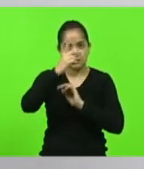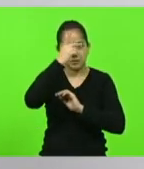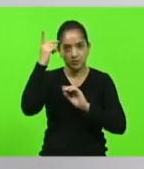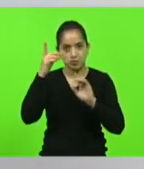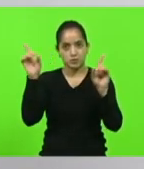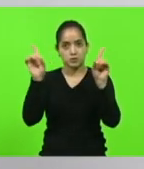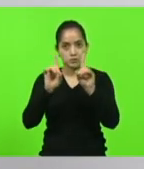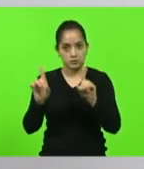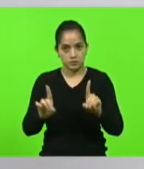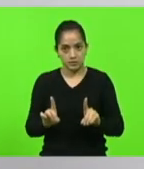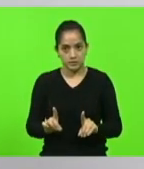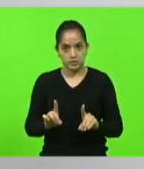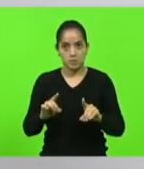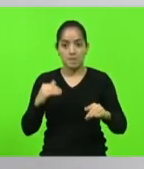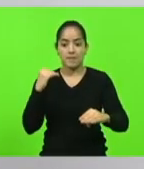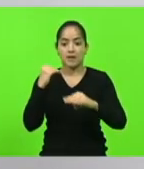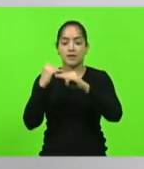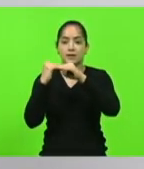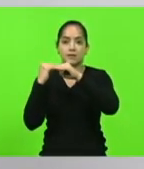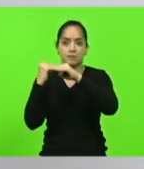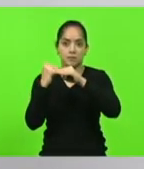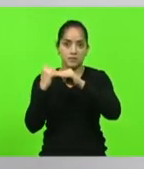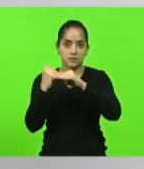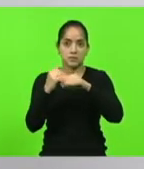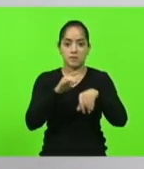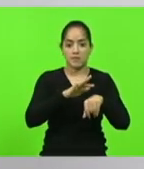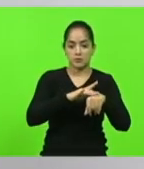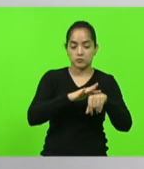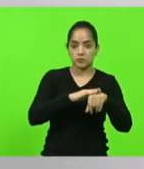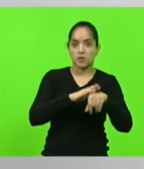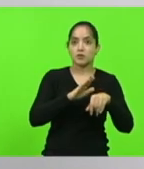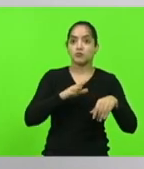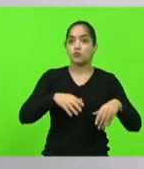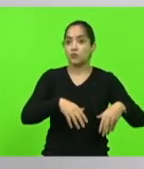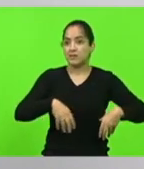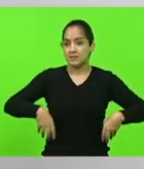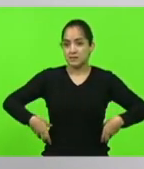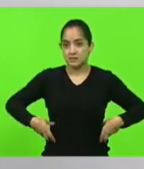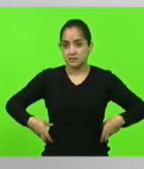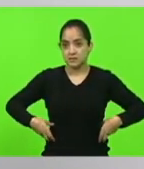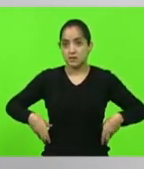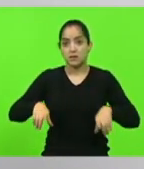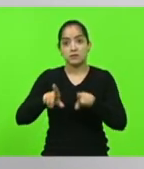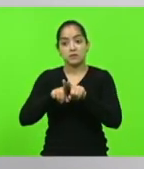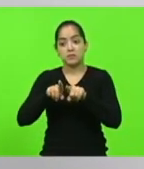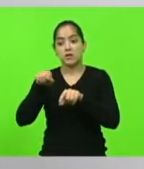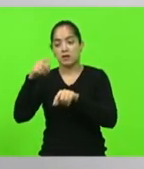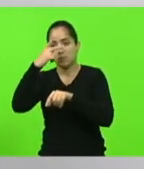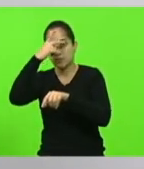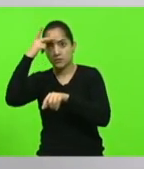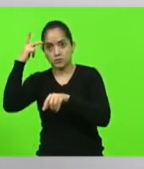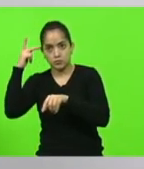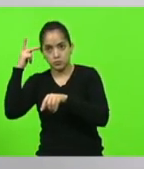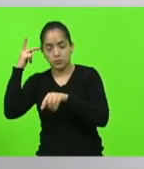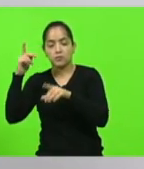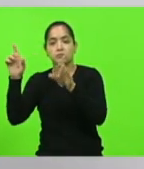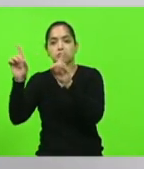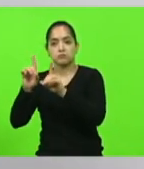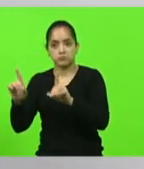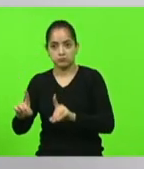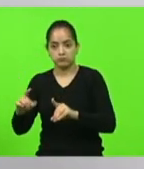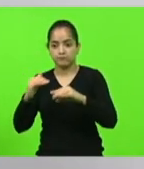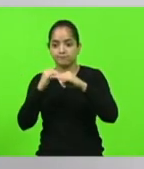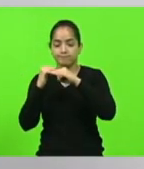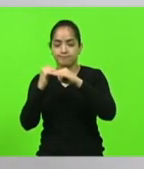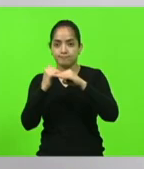deficiência para equiparar a pessoa diagnosticada com doença renal crônica a pessoa com deficiência artigo primeiro